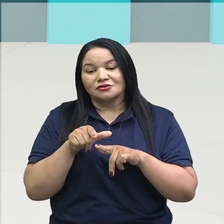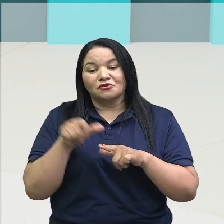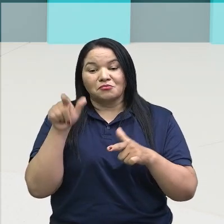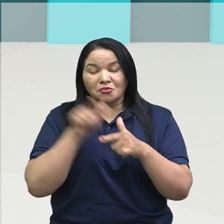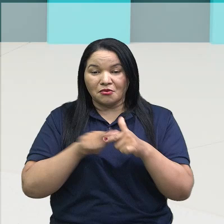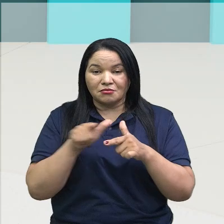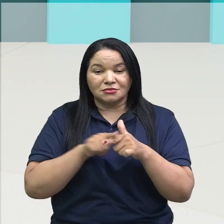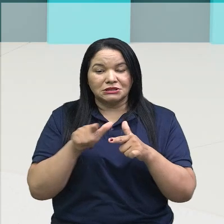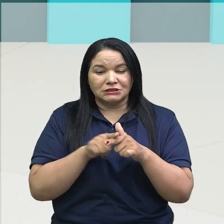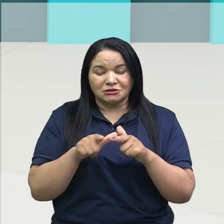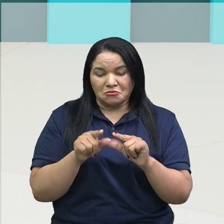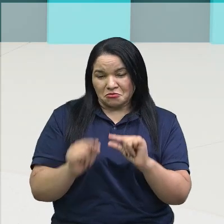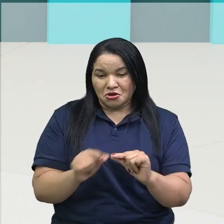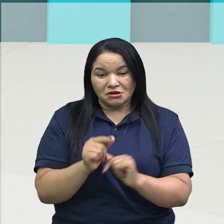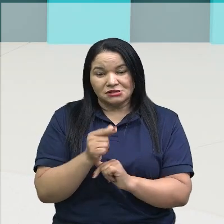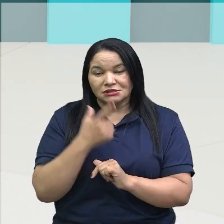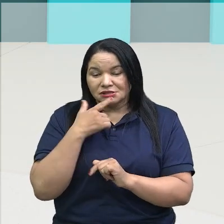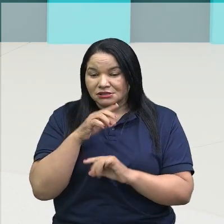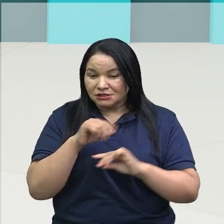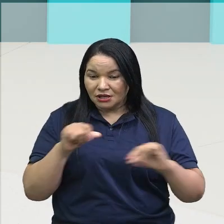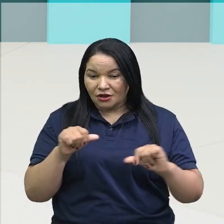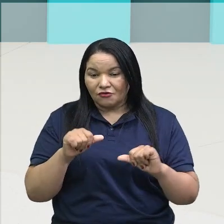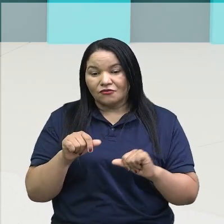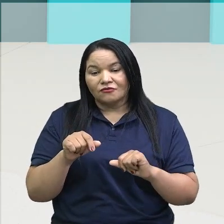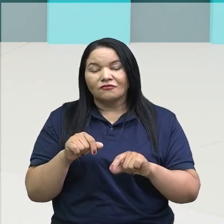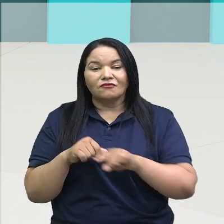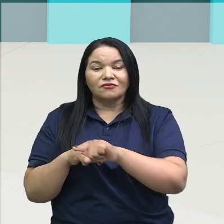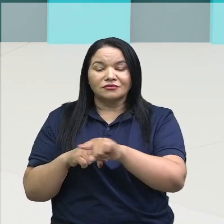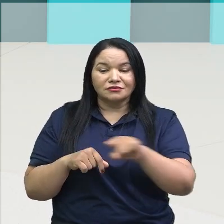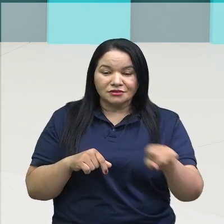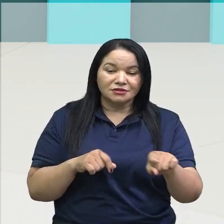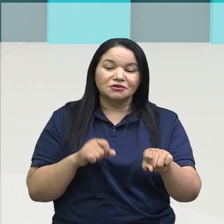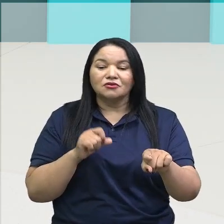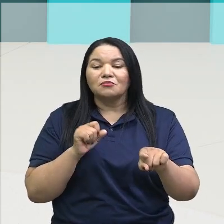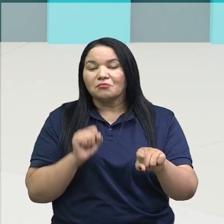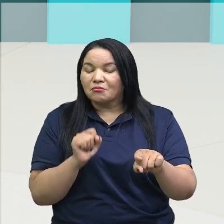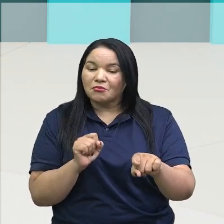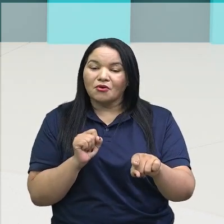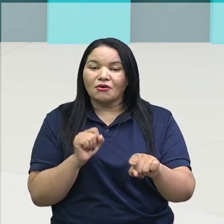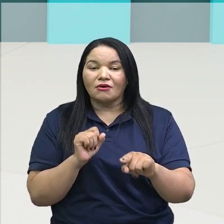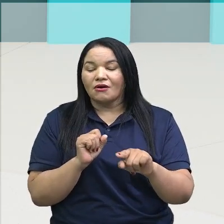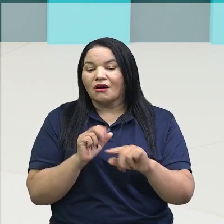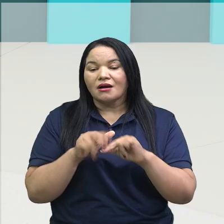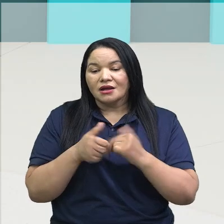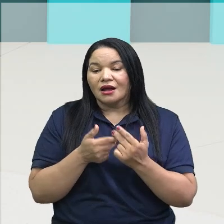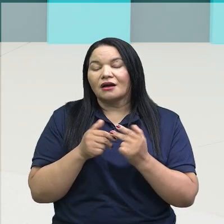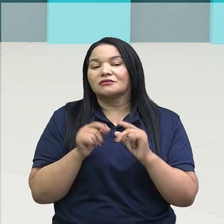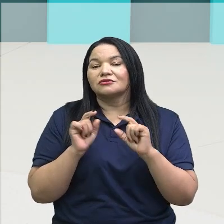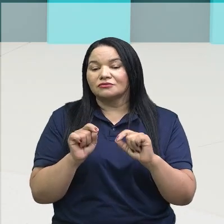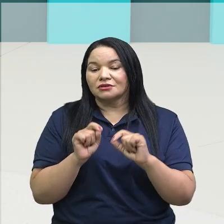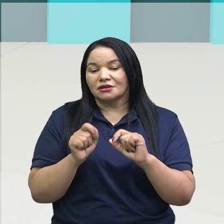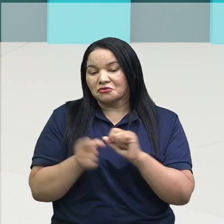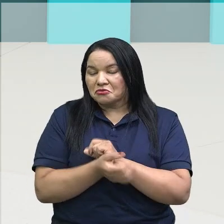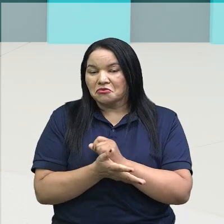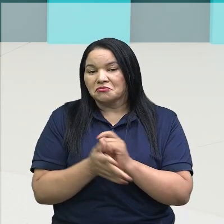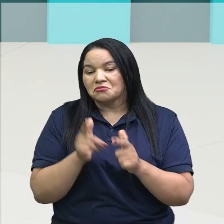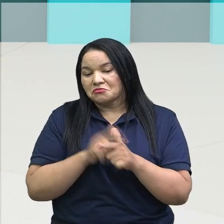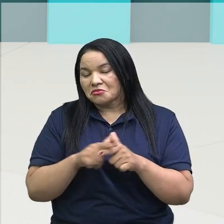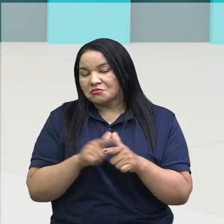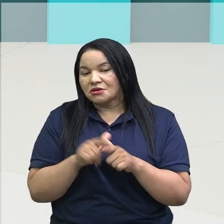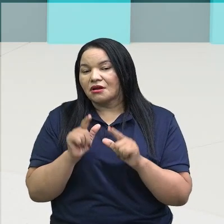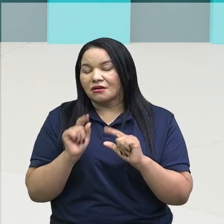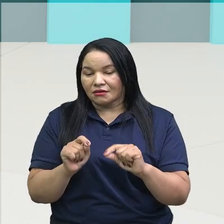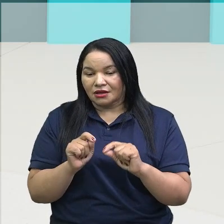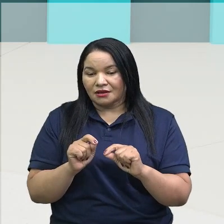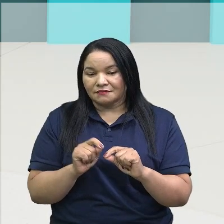ofício de sal, qual será ou qual pode ser a causa desta corrupção?